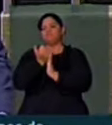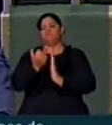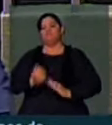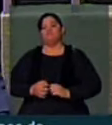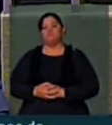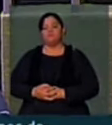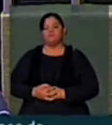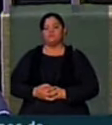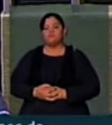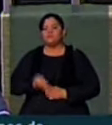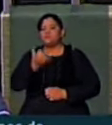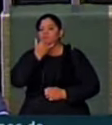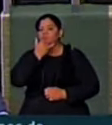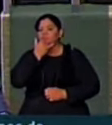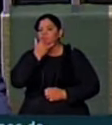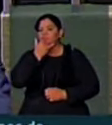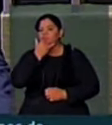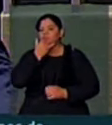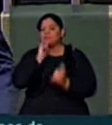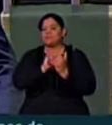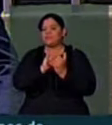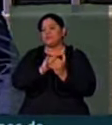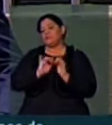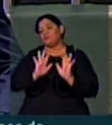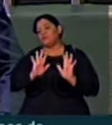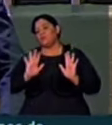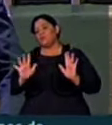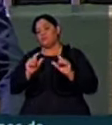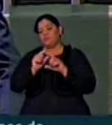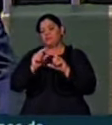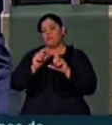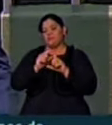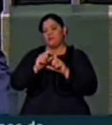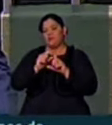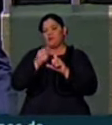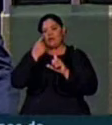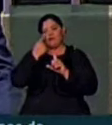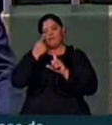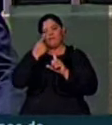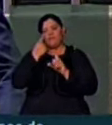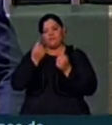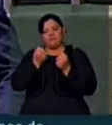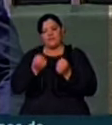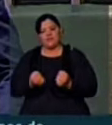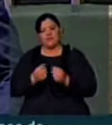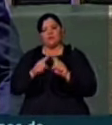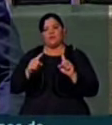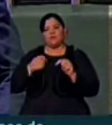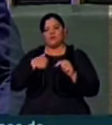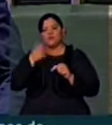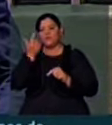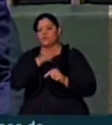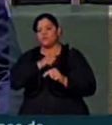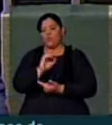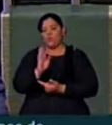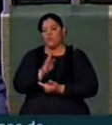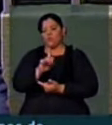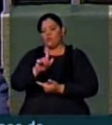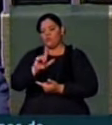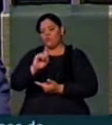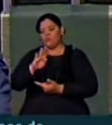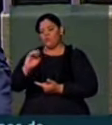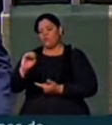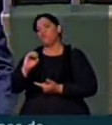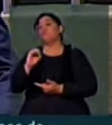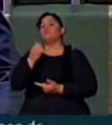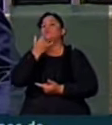tudo. Me desculpa o termo um pouco pesado aqui, mas já que eu consegui o espaço no Jornal Globo, ele publicou, me desculpa,